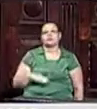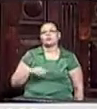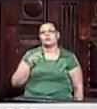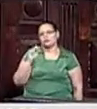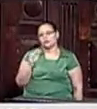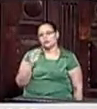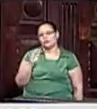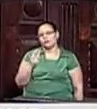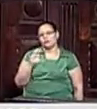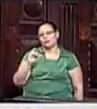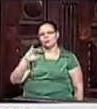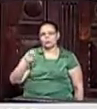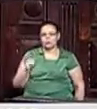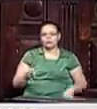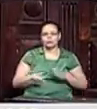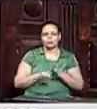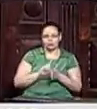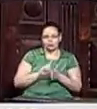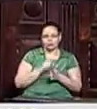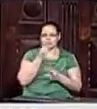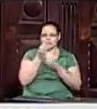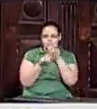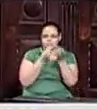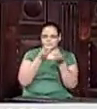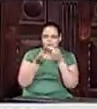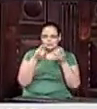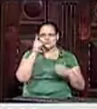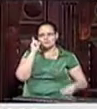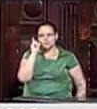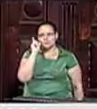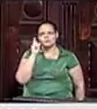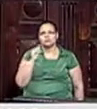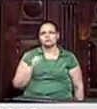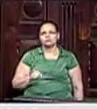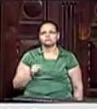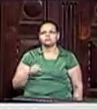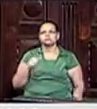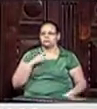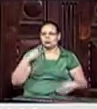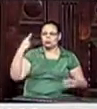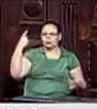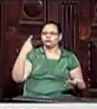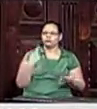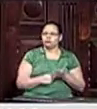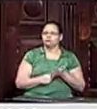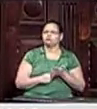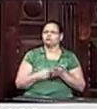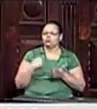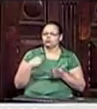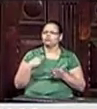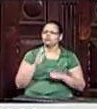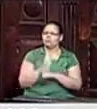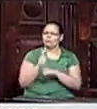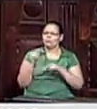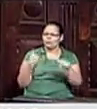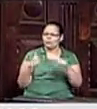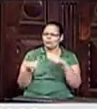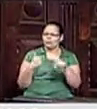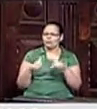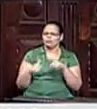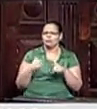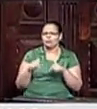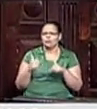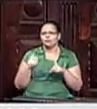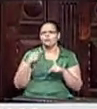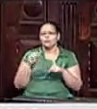muito anterior às denúncias de ontem, que é aqueles que têm compromisso com os trabalhadores, que têm compromisso com os